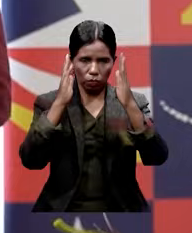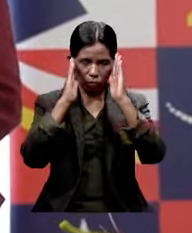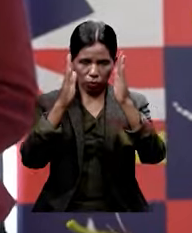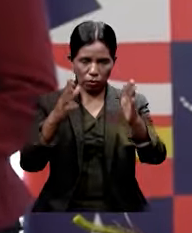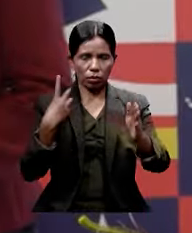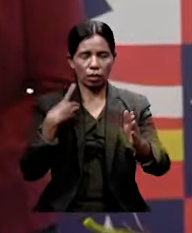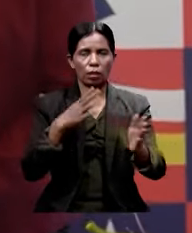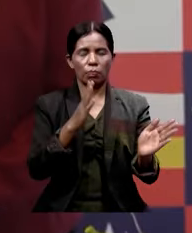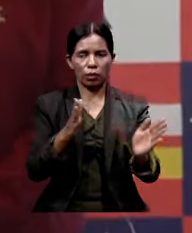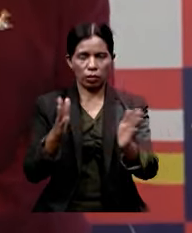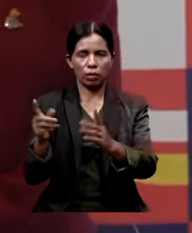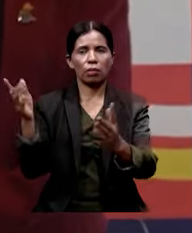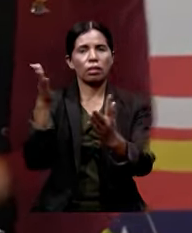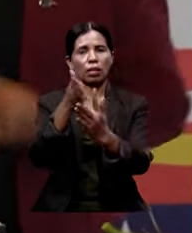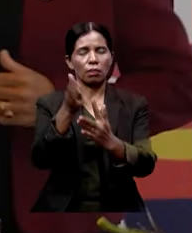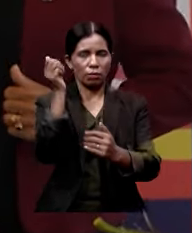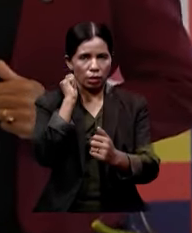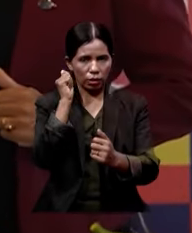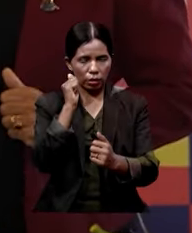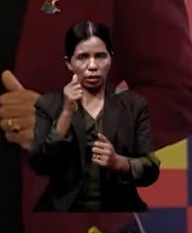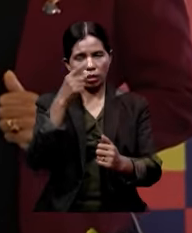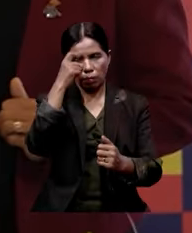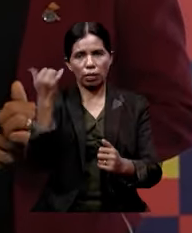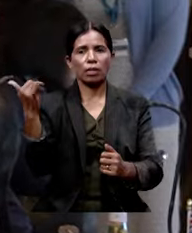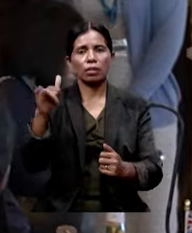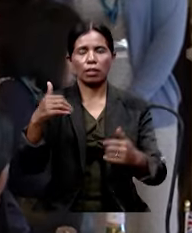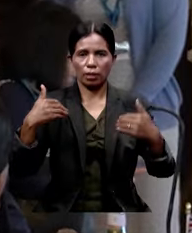processo de adesão e também né, será irá